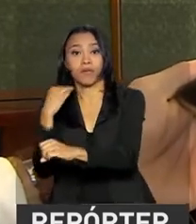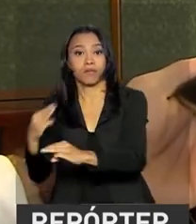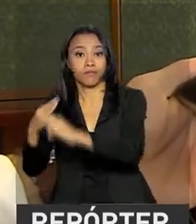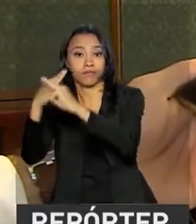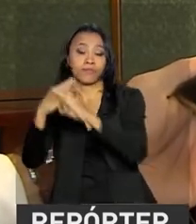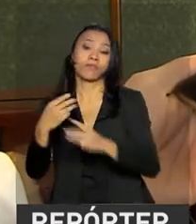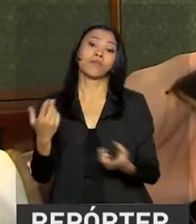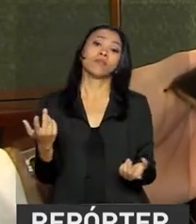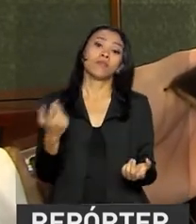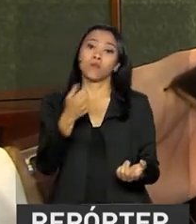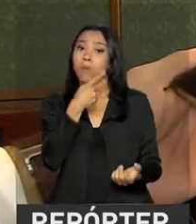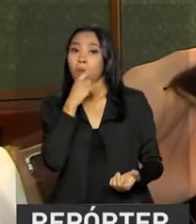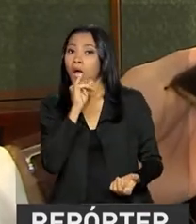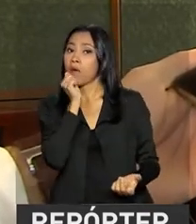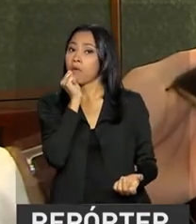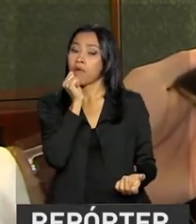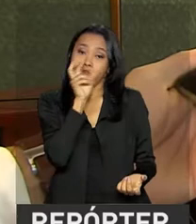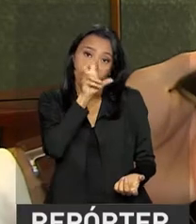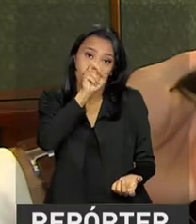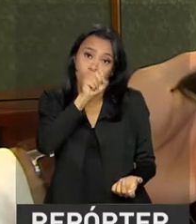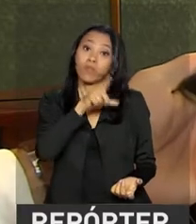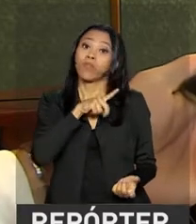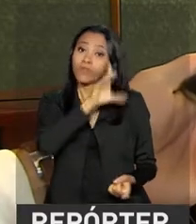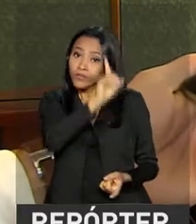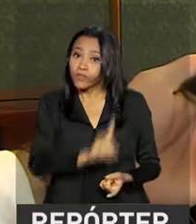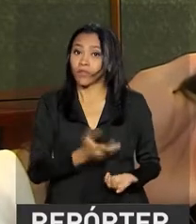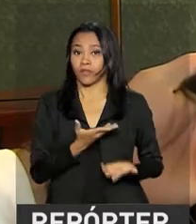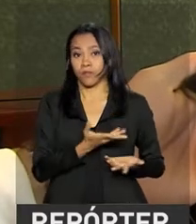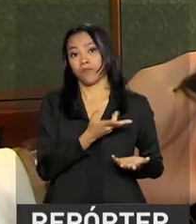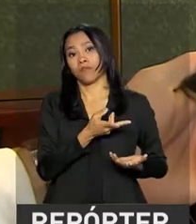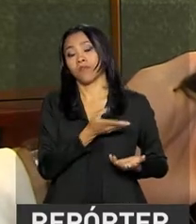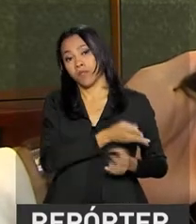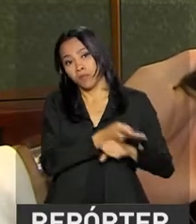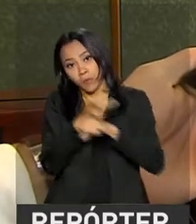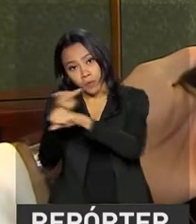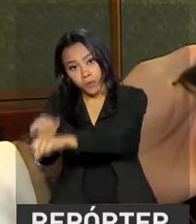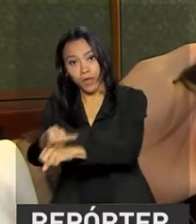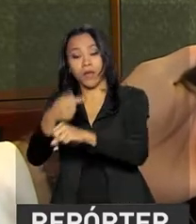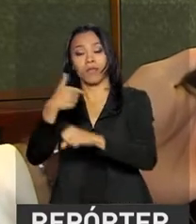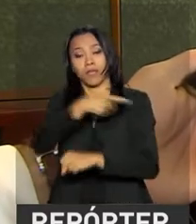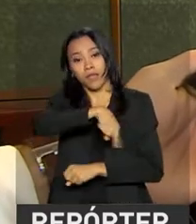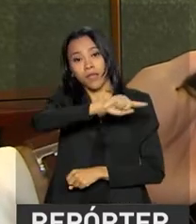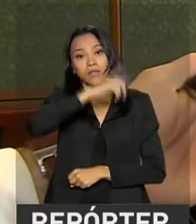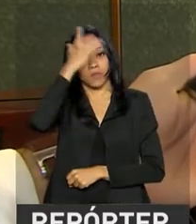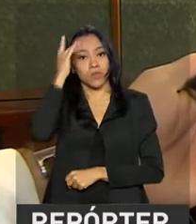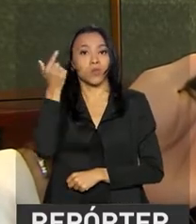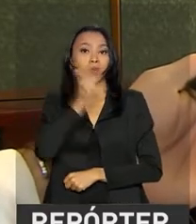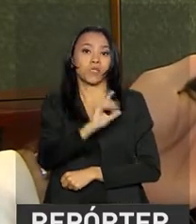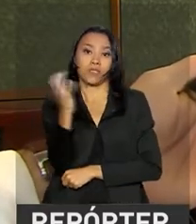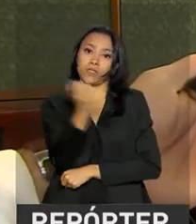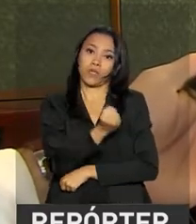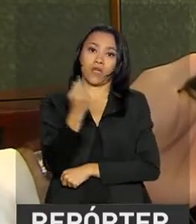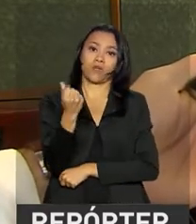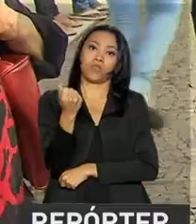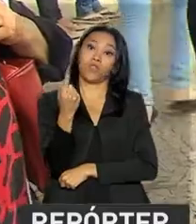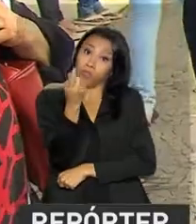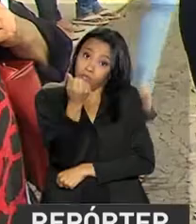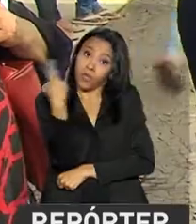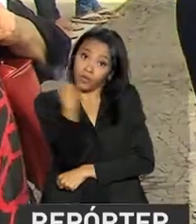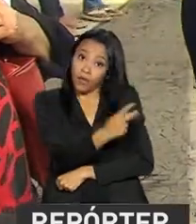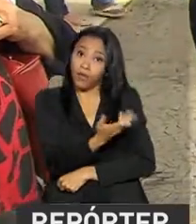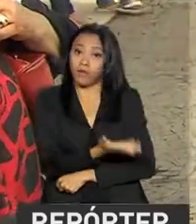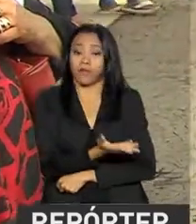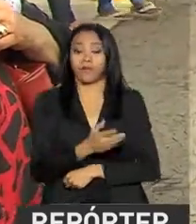seu pai e seu avô tem o direito e assim pode contribuir para que essas pessoas a quem o recurso pertence a ela o